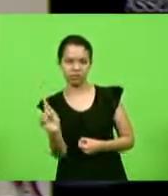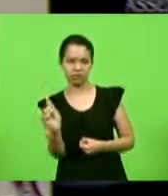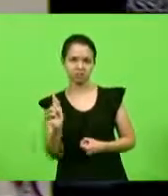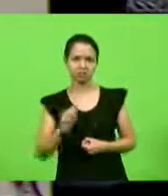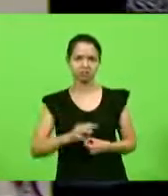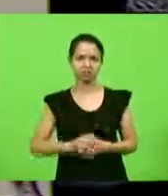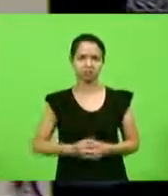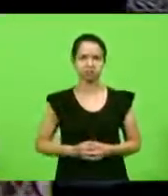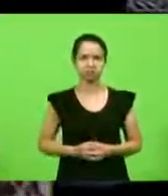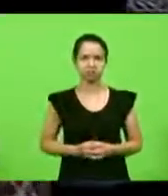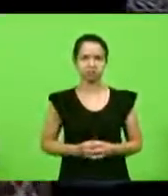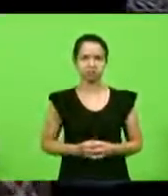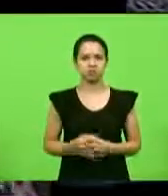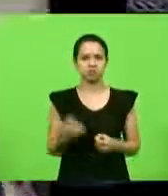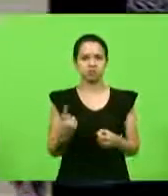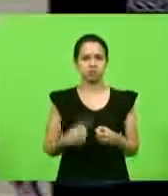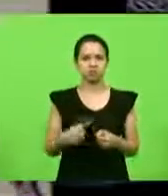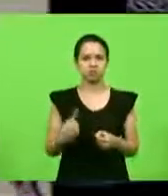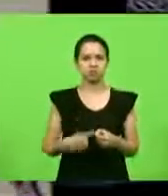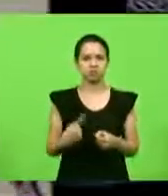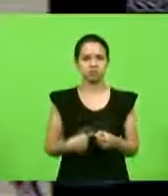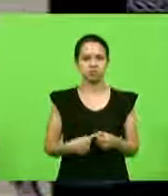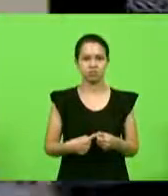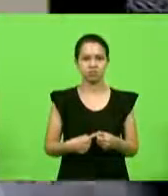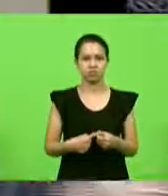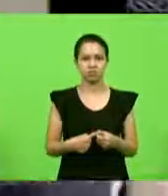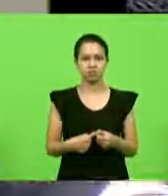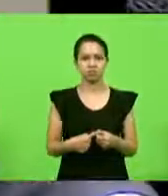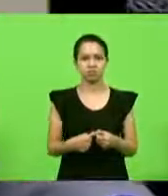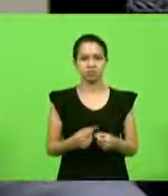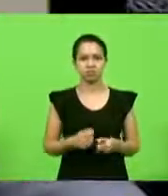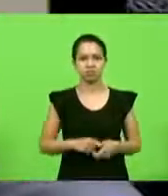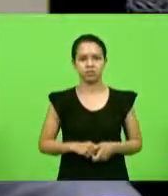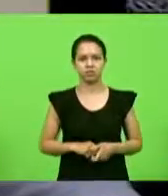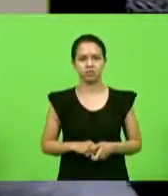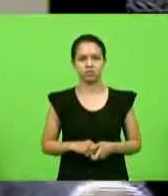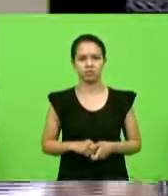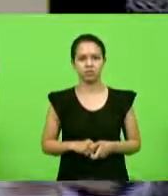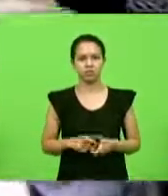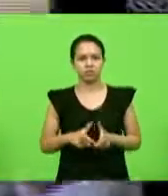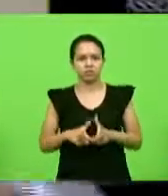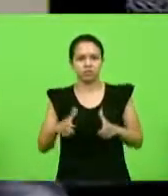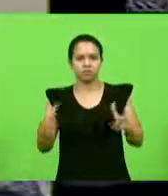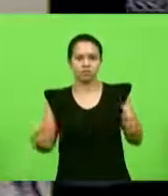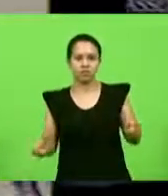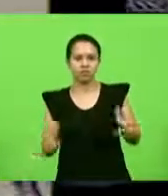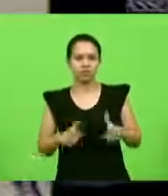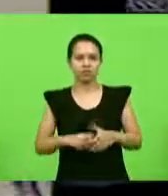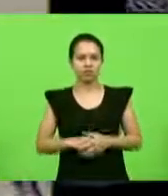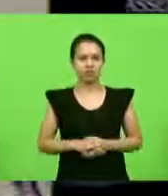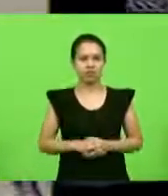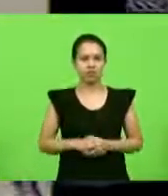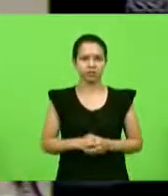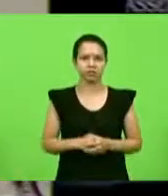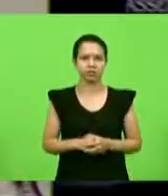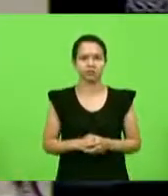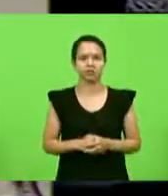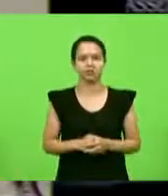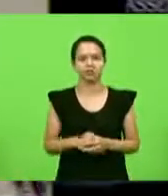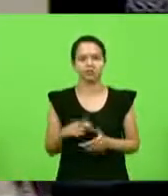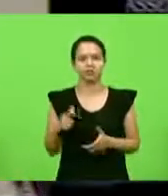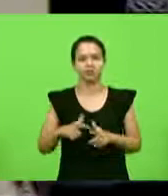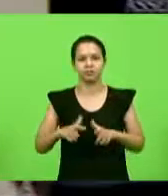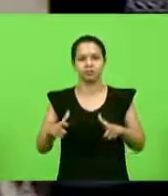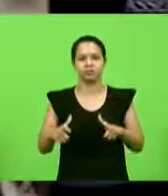um município onde tem as maiores empresas de ataúdes,